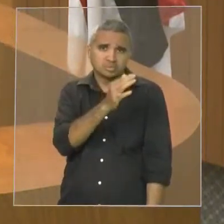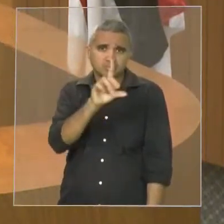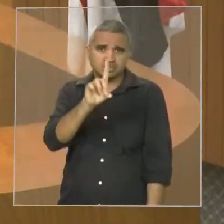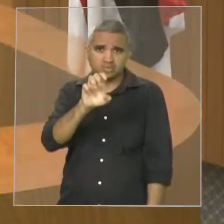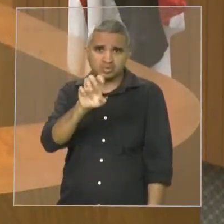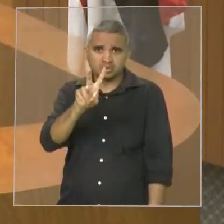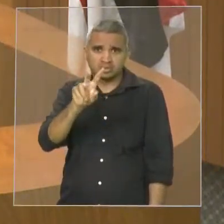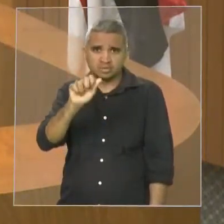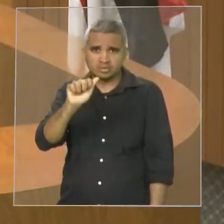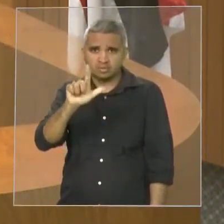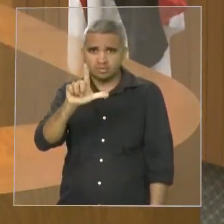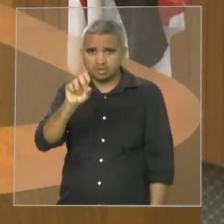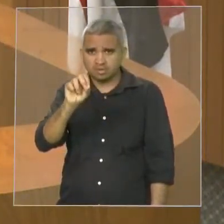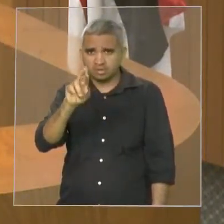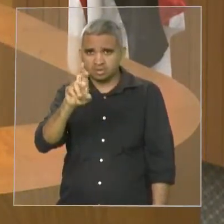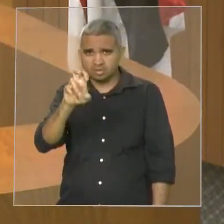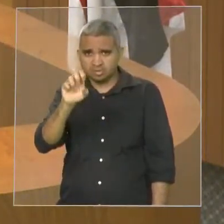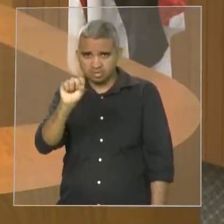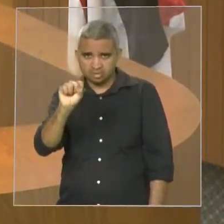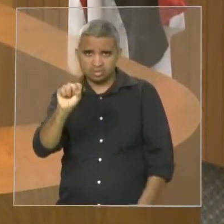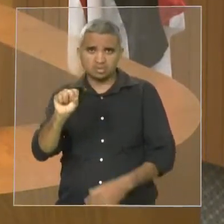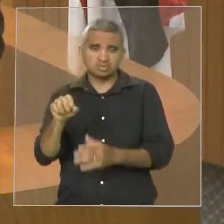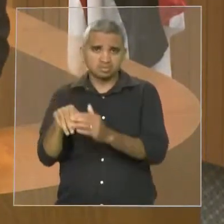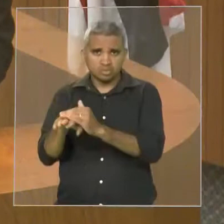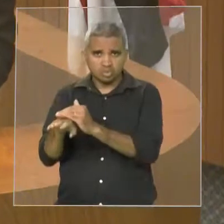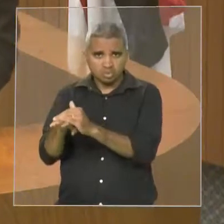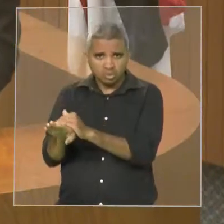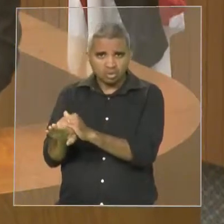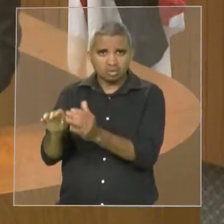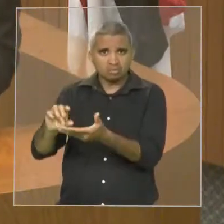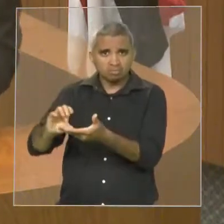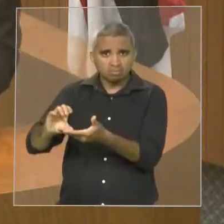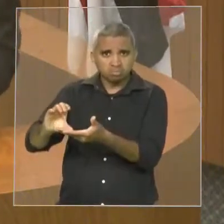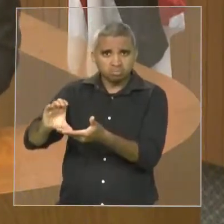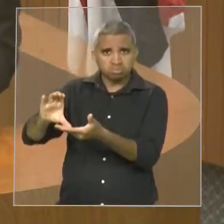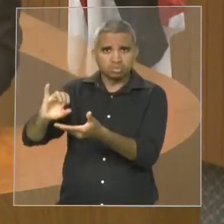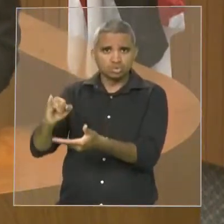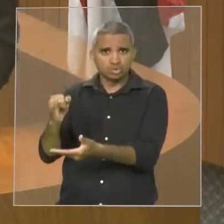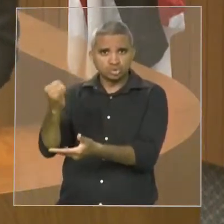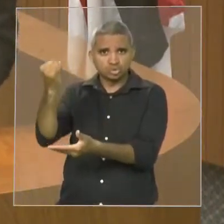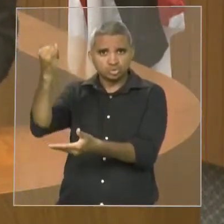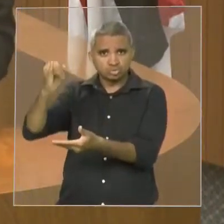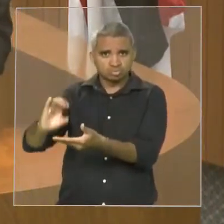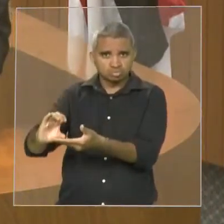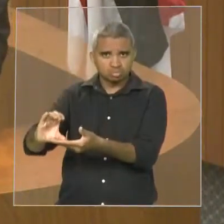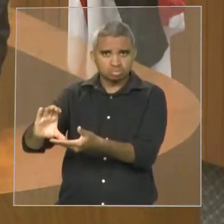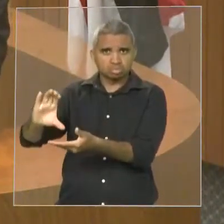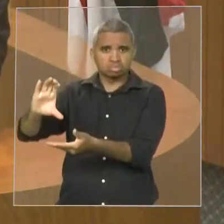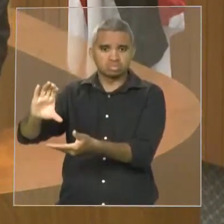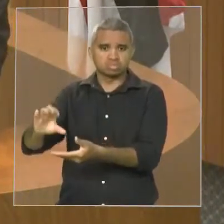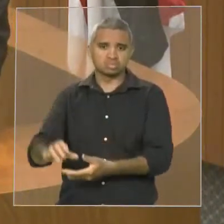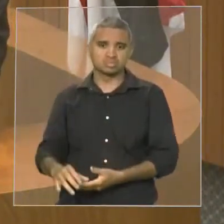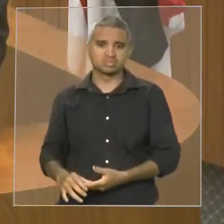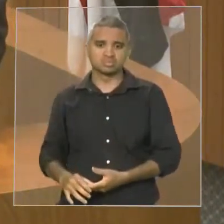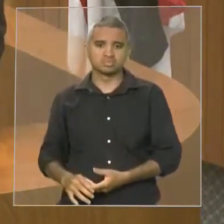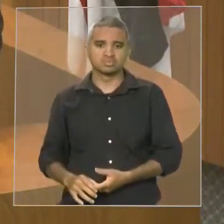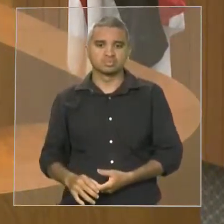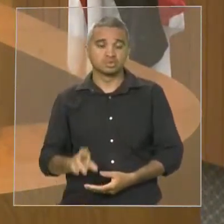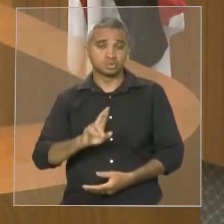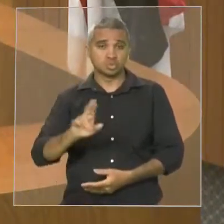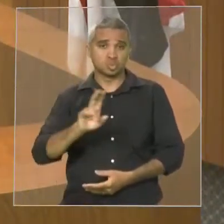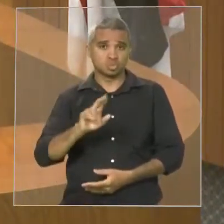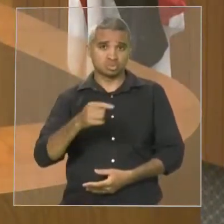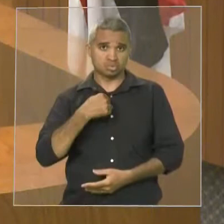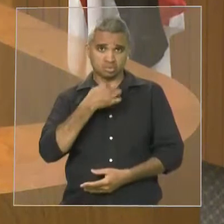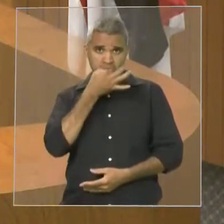não é uma decisão do deputado Eduardo Braide, nem dos servidores que participaram da audiência. É uma